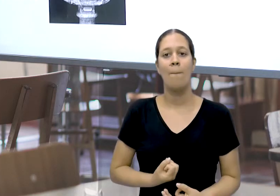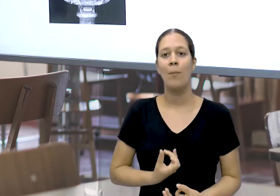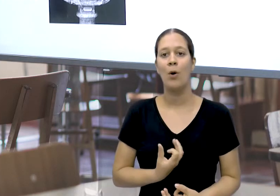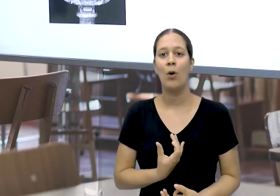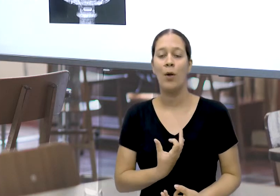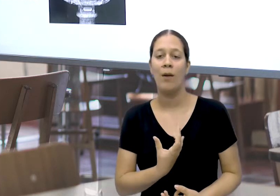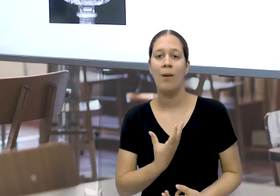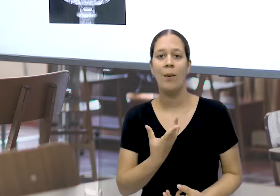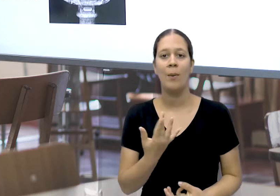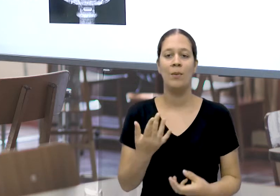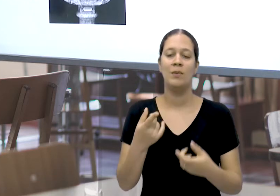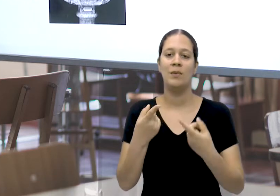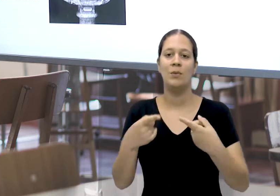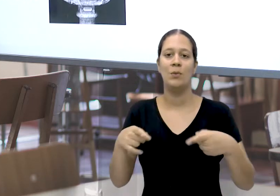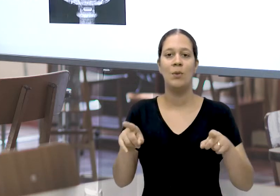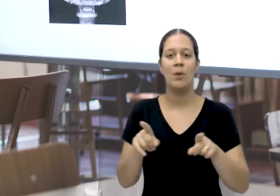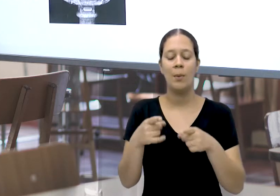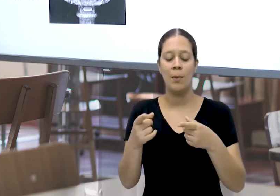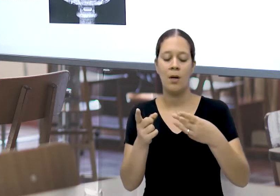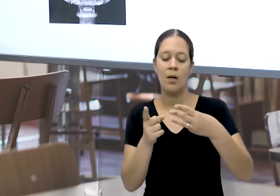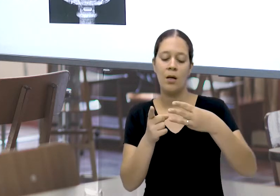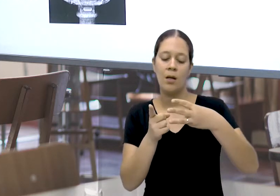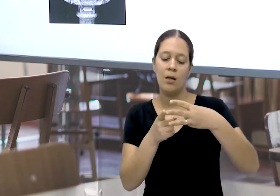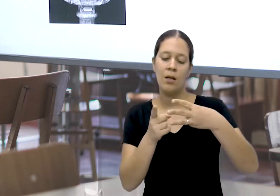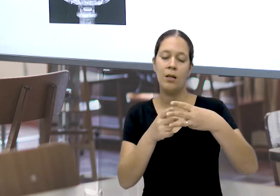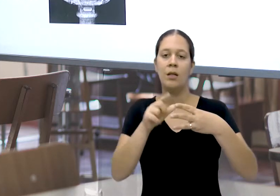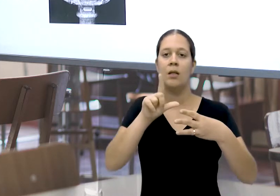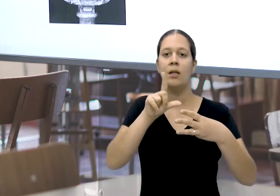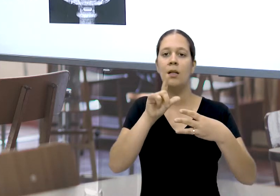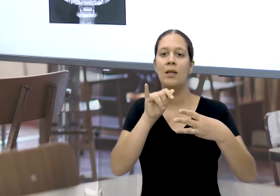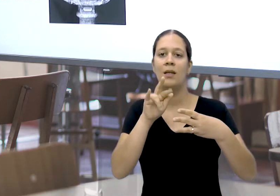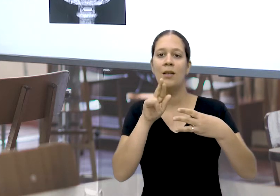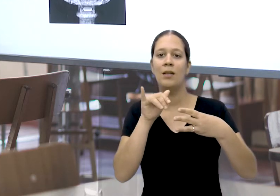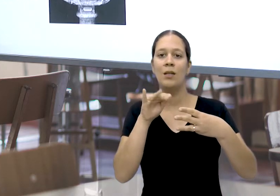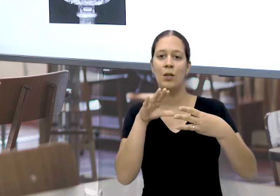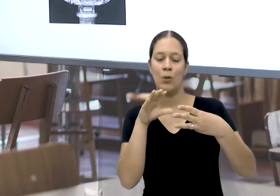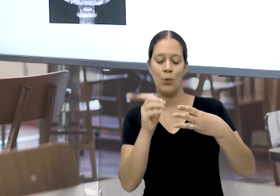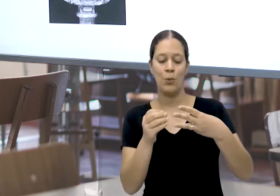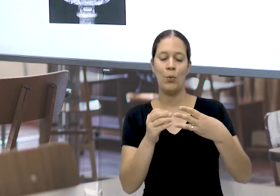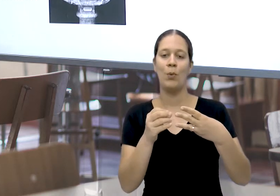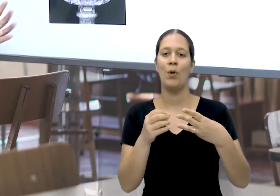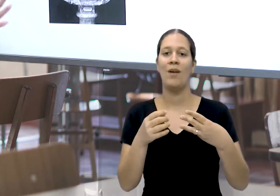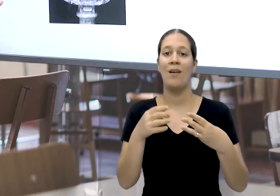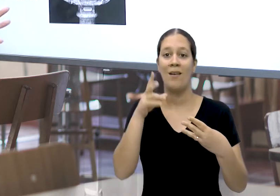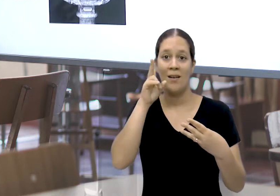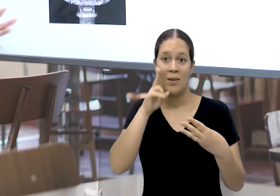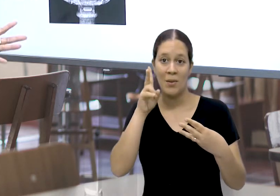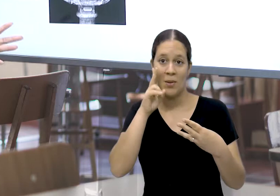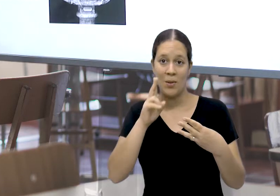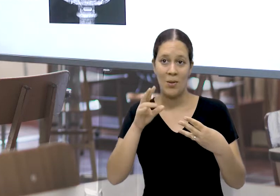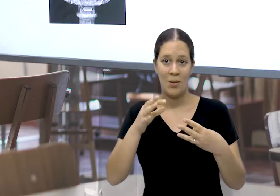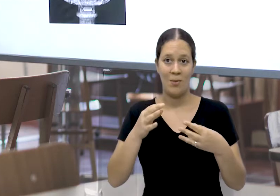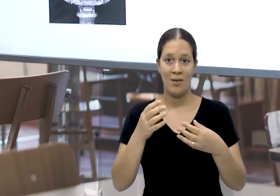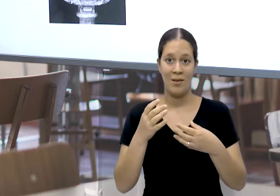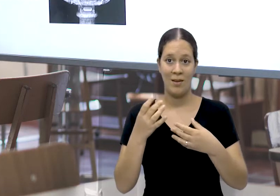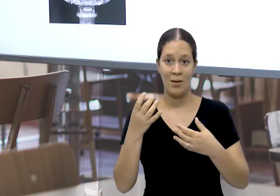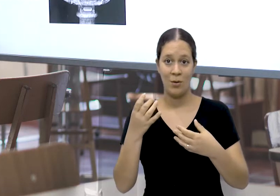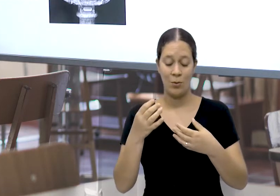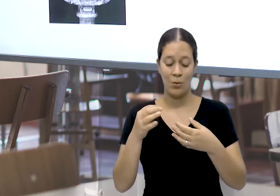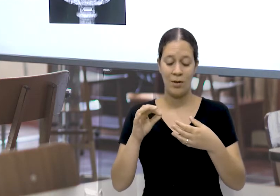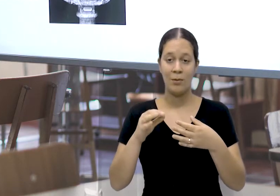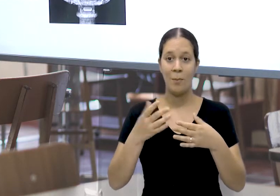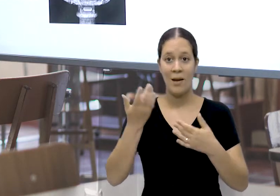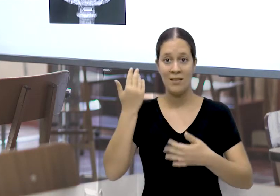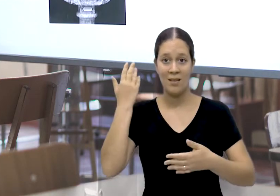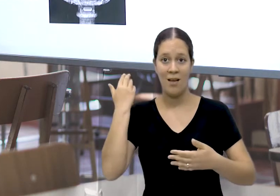amor, era todo em primeira pessoa, tanto que chamamos aí de eu lírico, né? Quando escutamos uma música, falamos, olha, o eu lírico, ou seja,